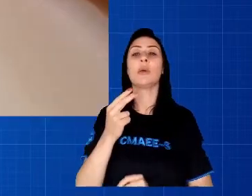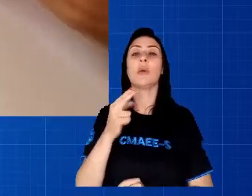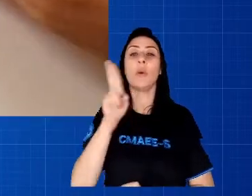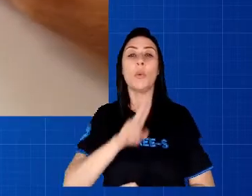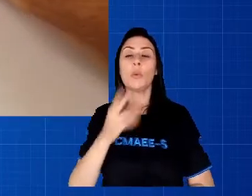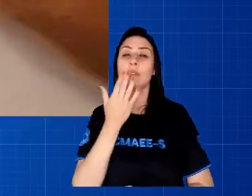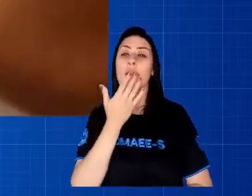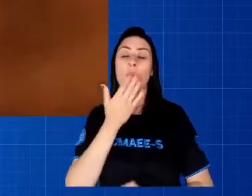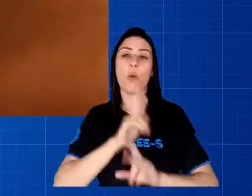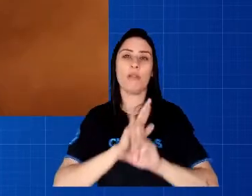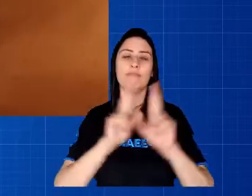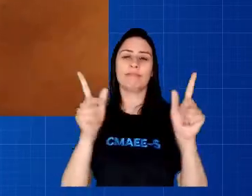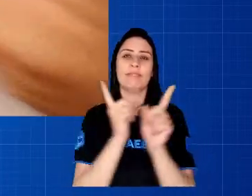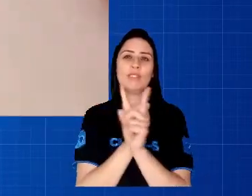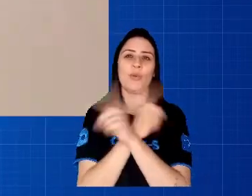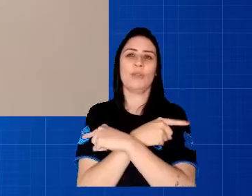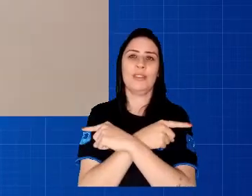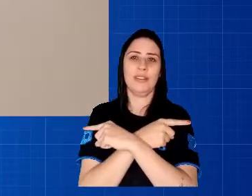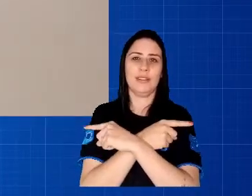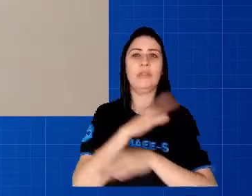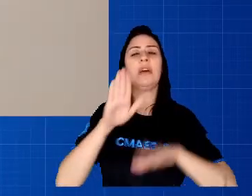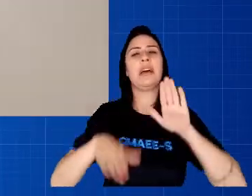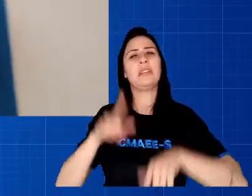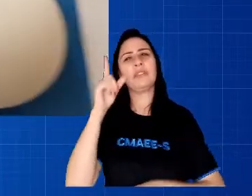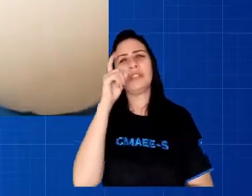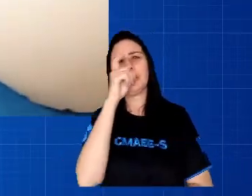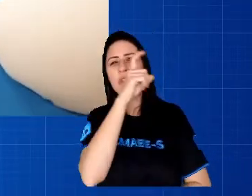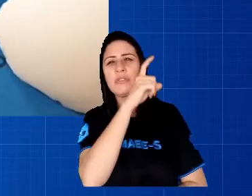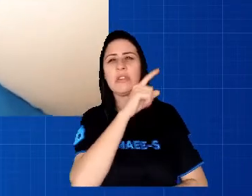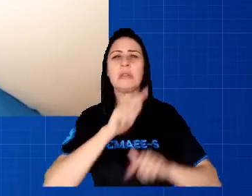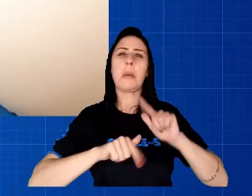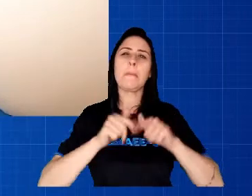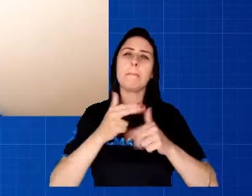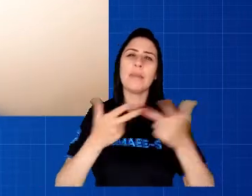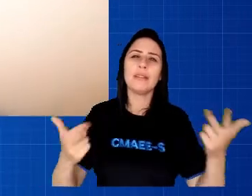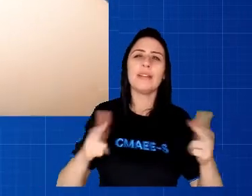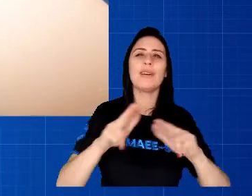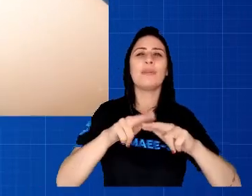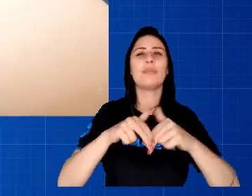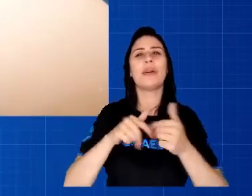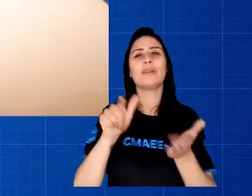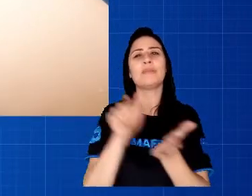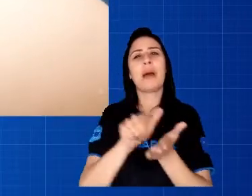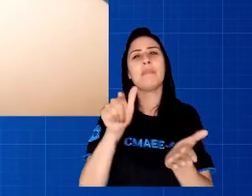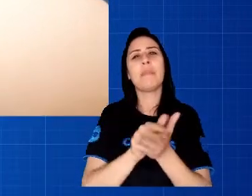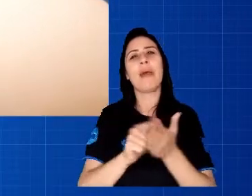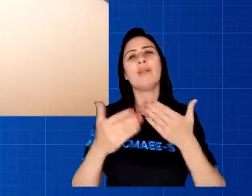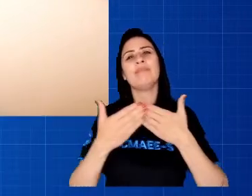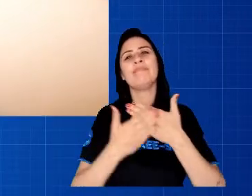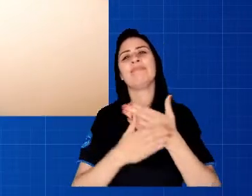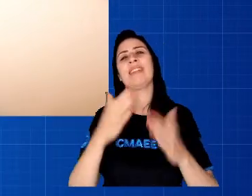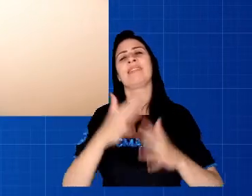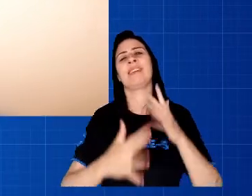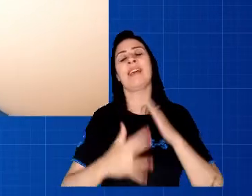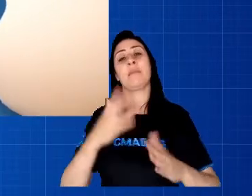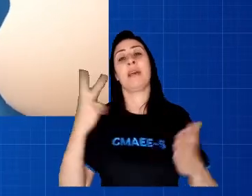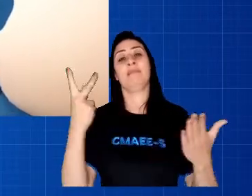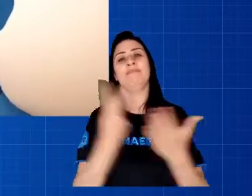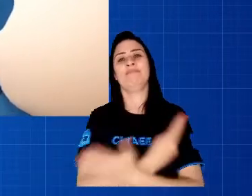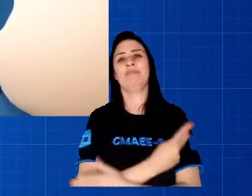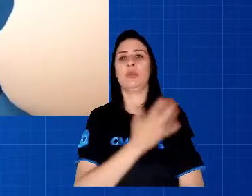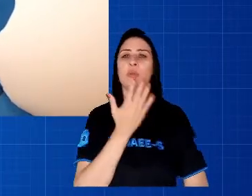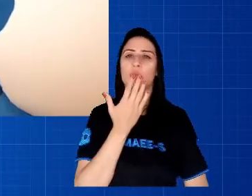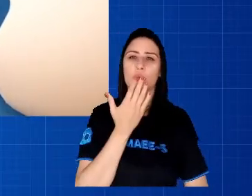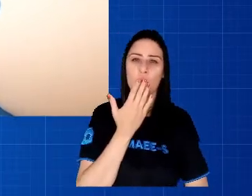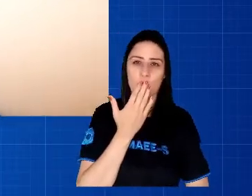contraste. Às vezes nós temos dificuldade de representar alguns objetos por causa da cor do plano de fundo. Então, a cor do plano de